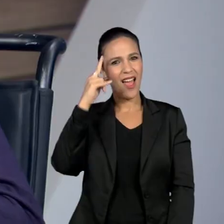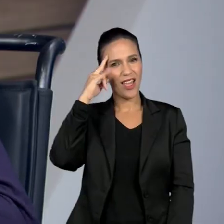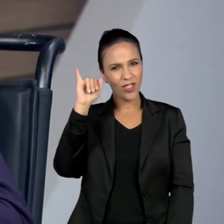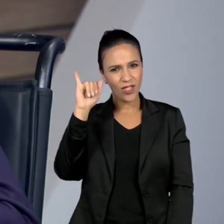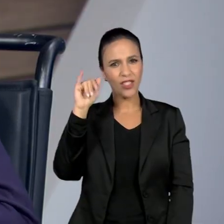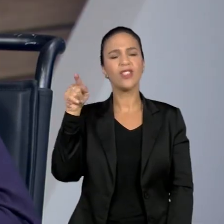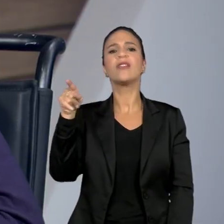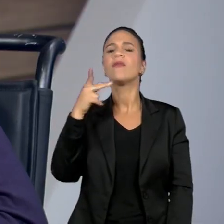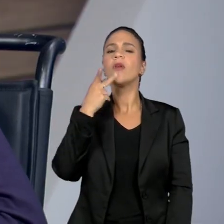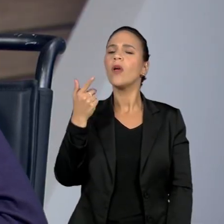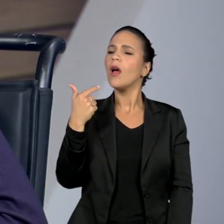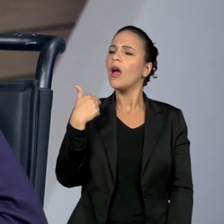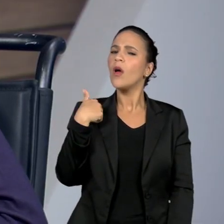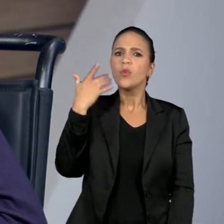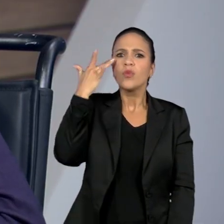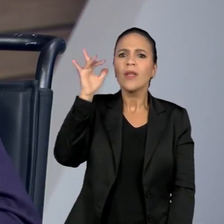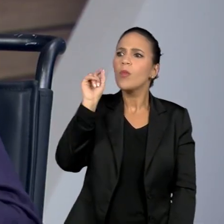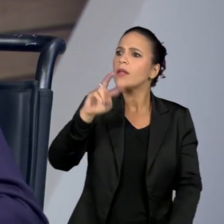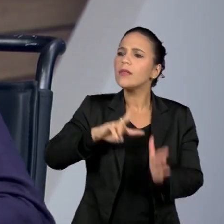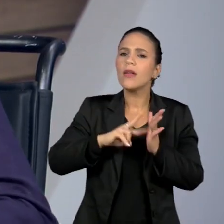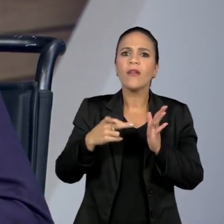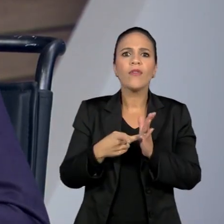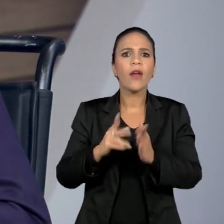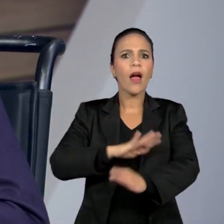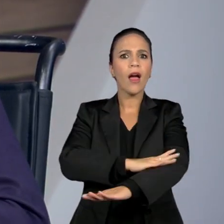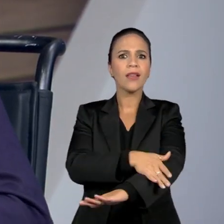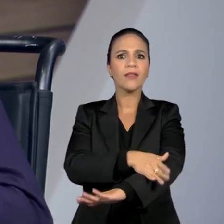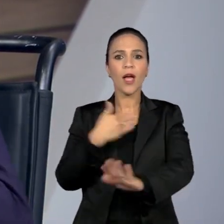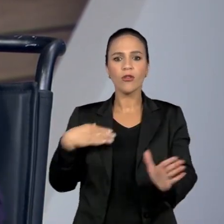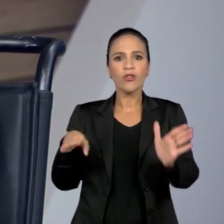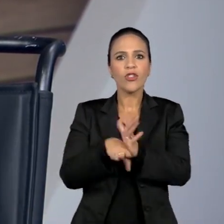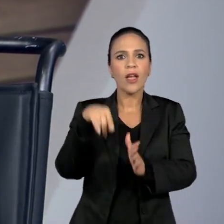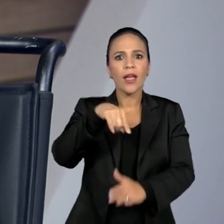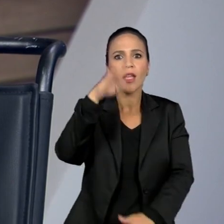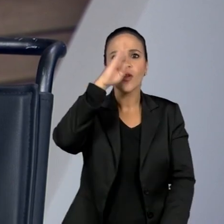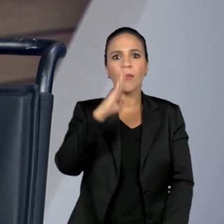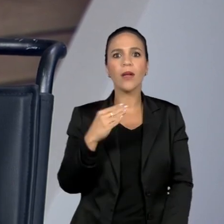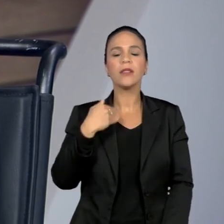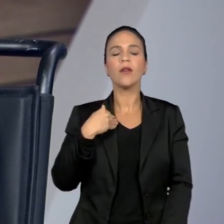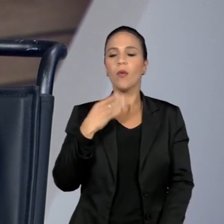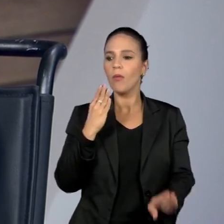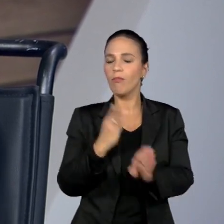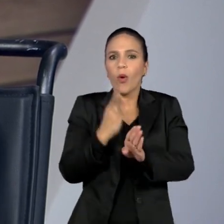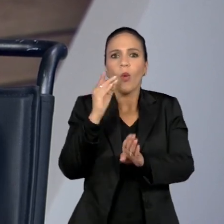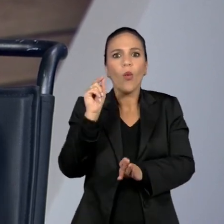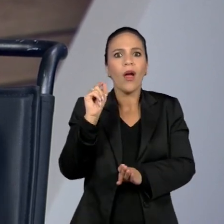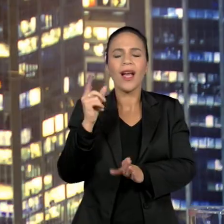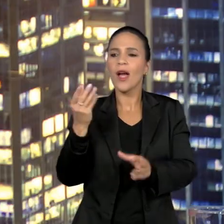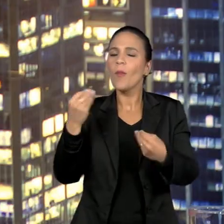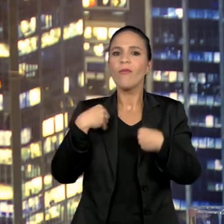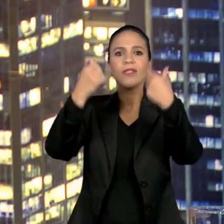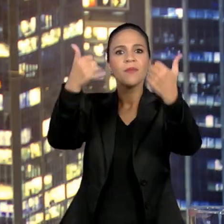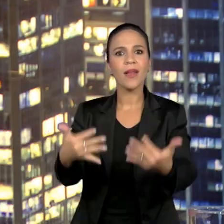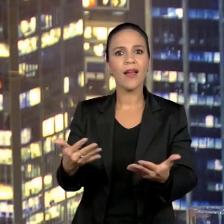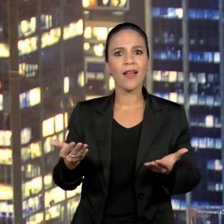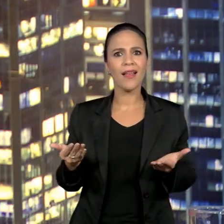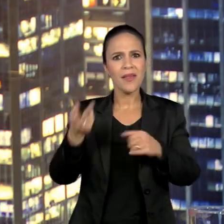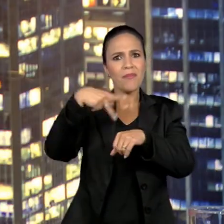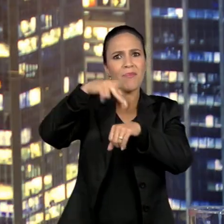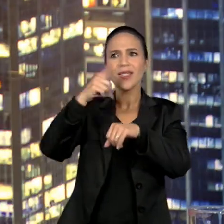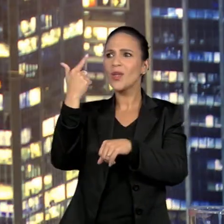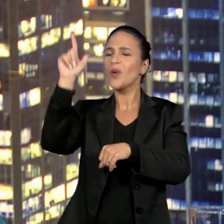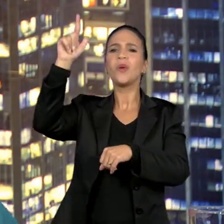como racismo, como classismo, como machismo e misoginia, que muitas vezes as pessoas refugiadas sofrem também. Eu